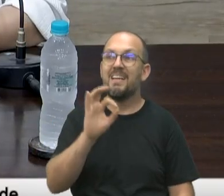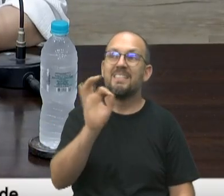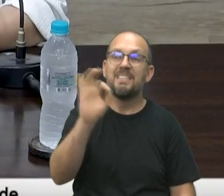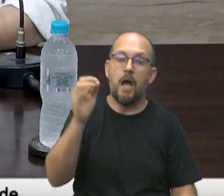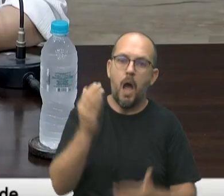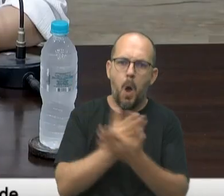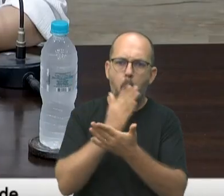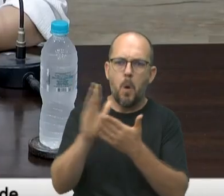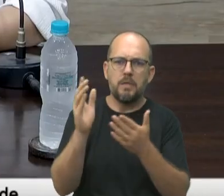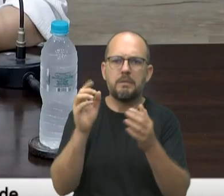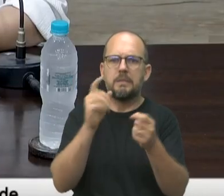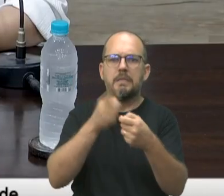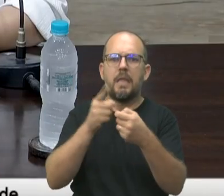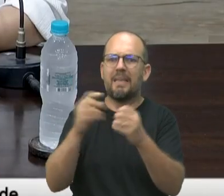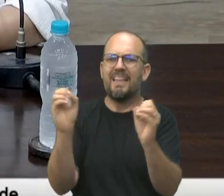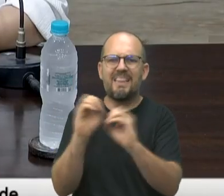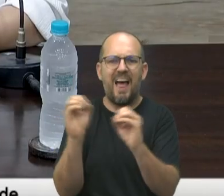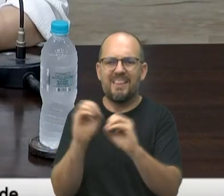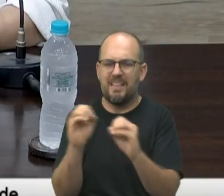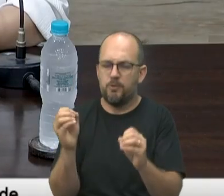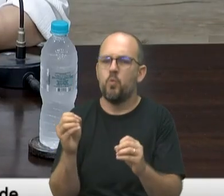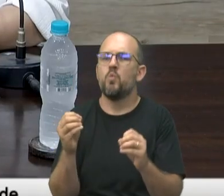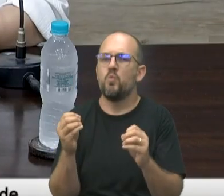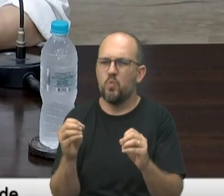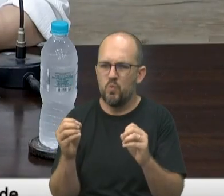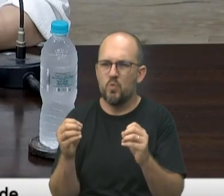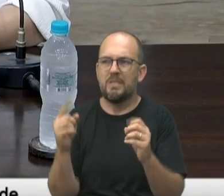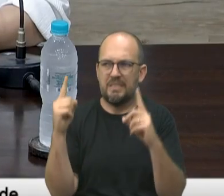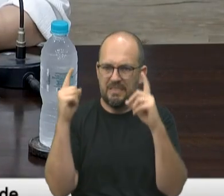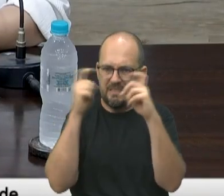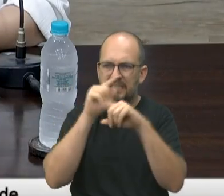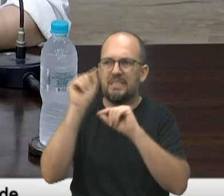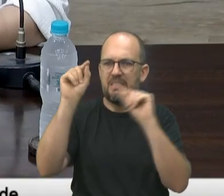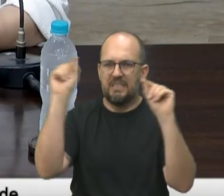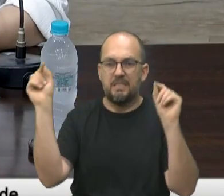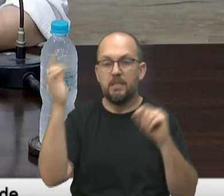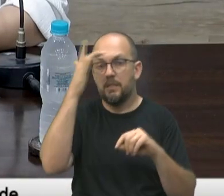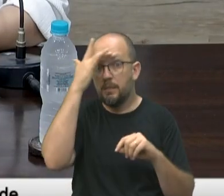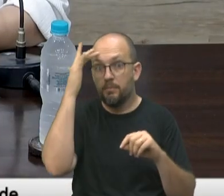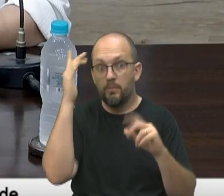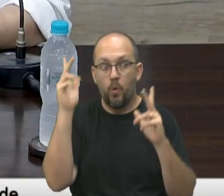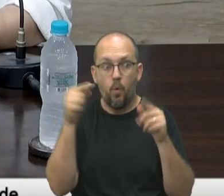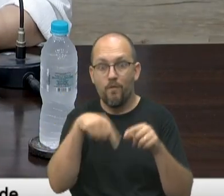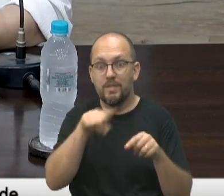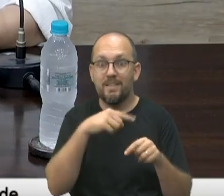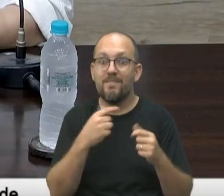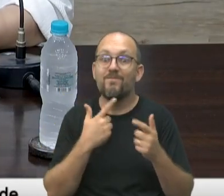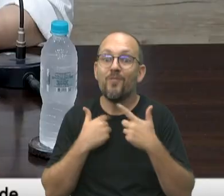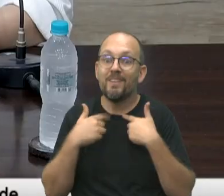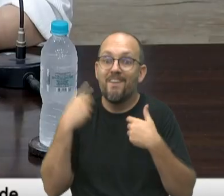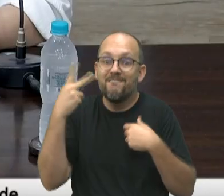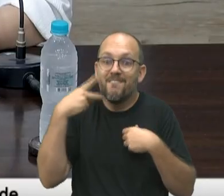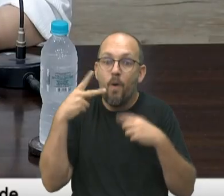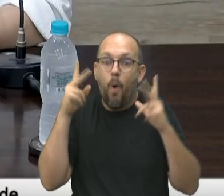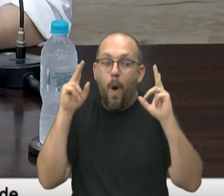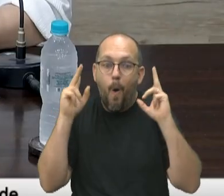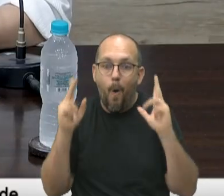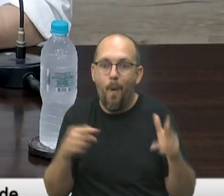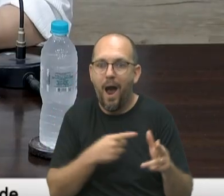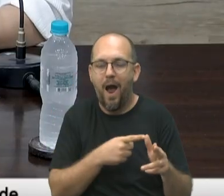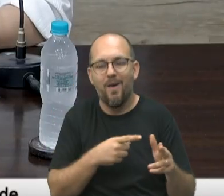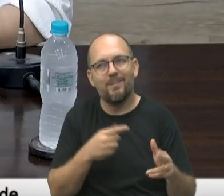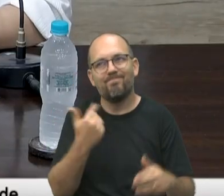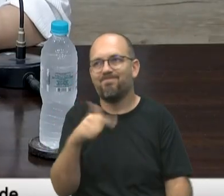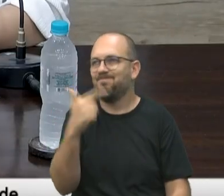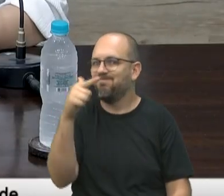nenhum de nada. Então tem cidades que pessoas como vocês adorariam ter uma vereadora que pudesse abrir as portas da